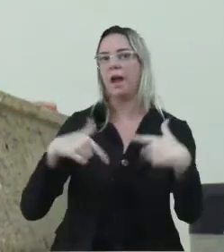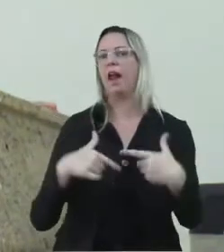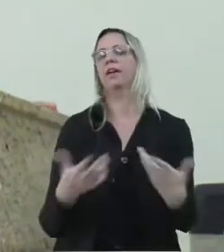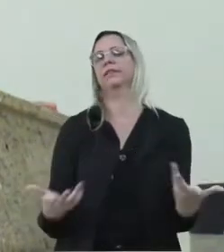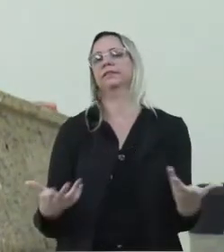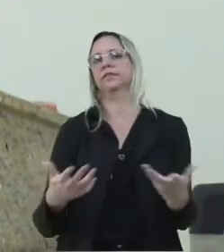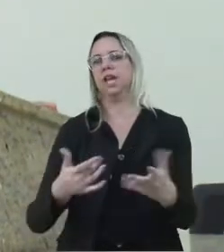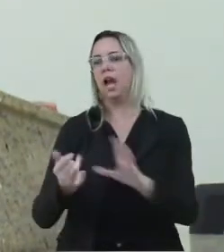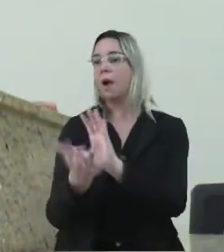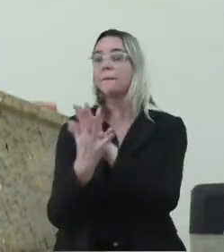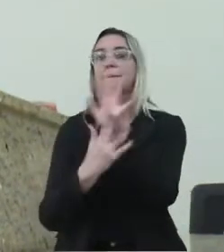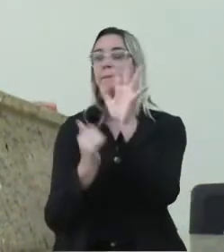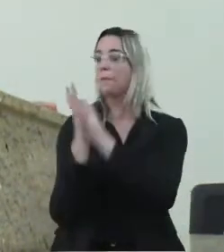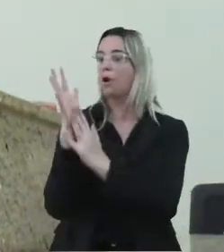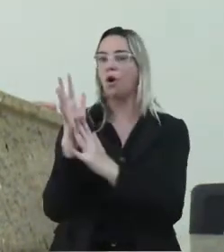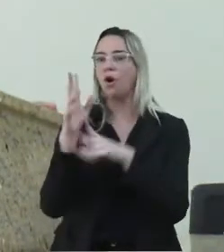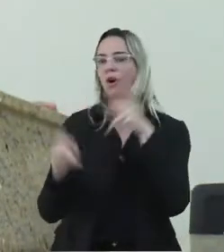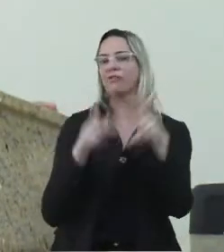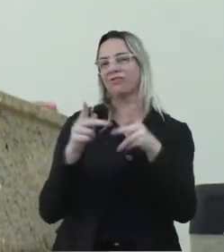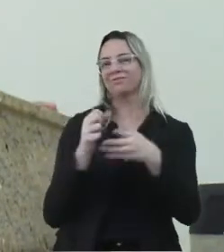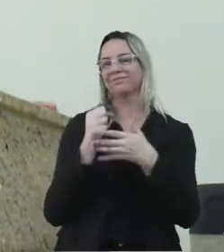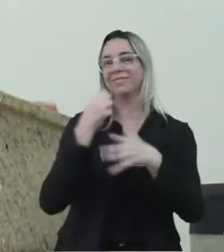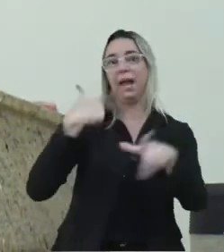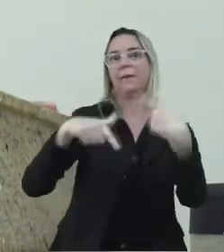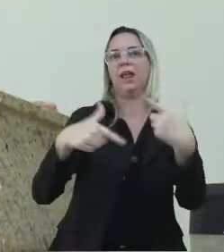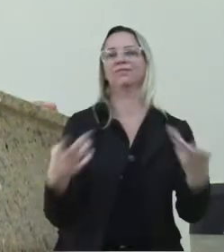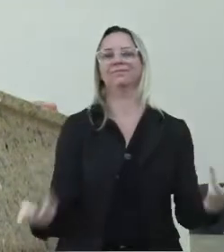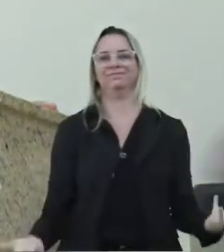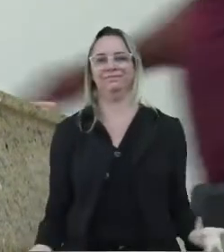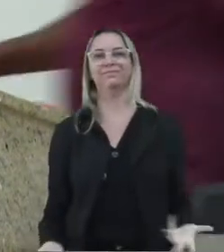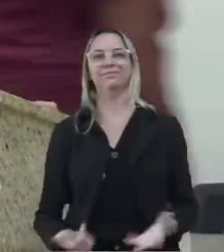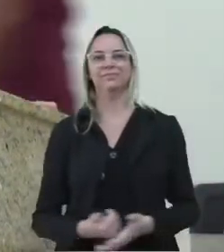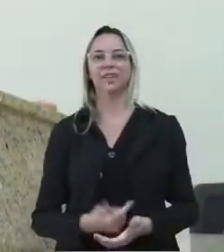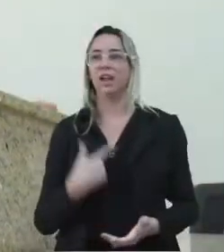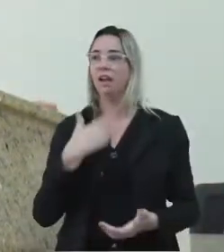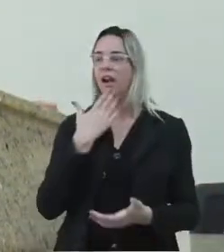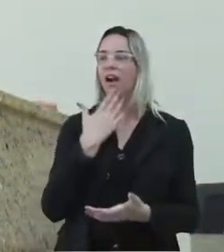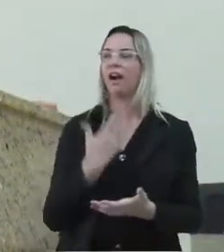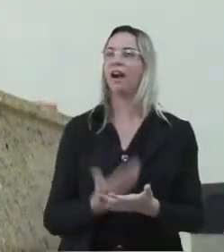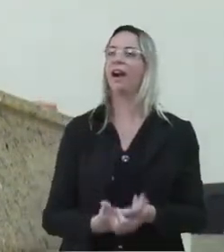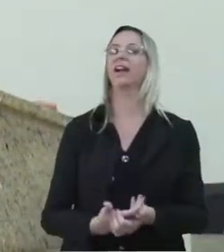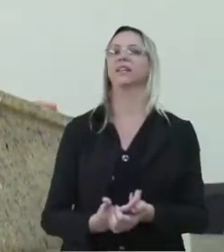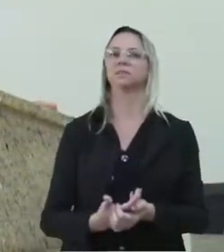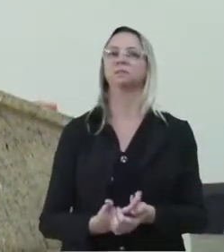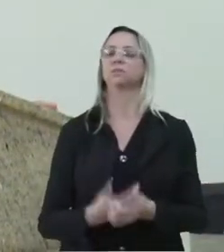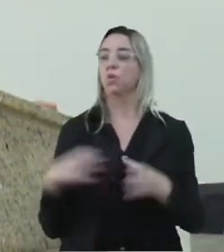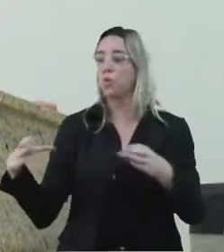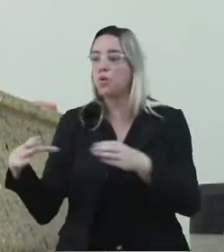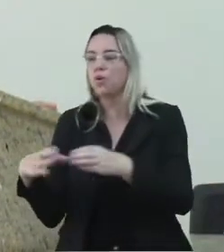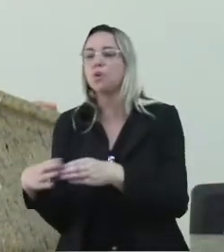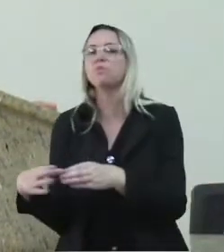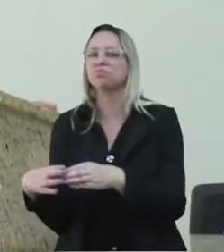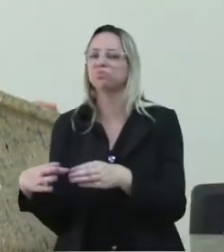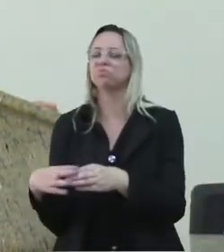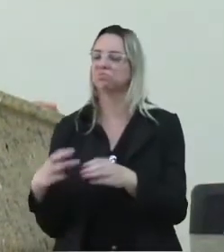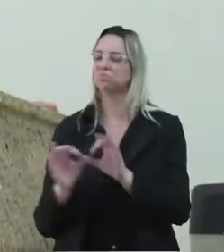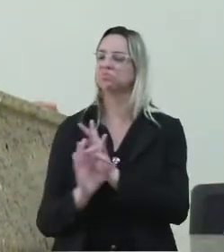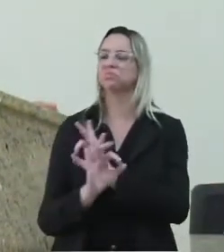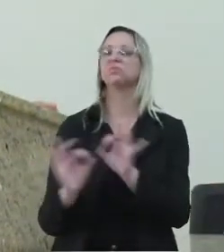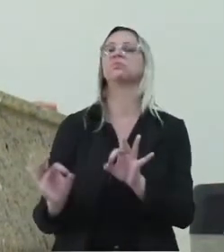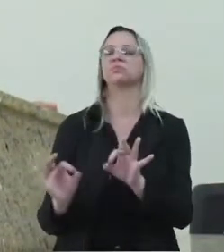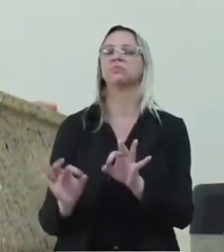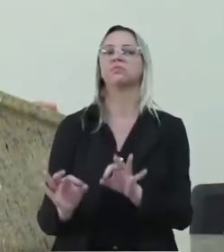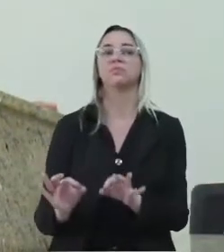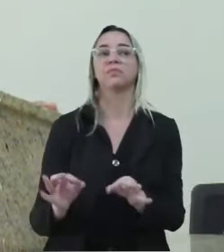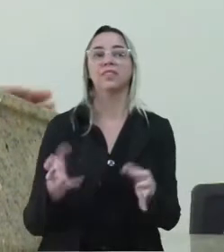Então, eu achei bonito e é muito interessante quando tem união no grupo. Quero